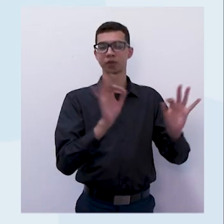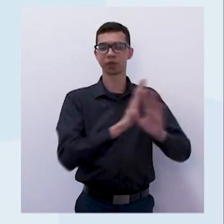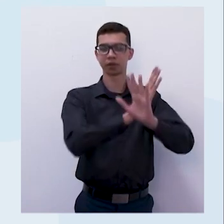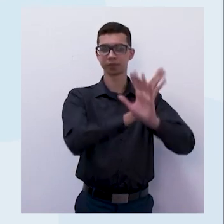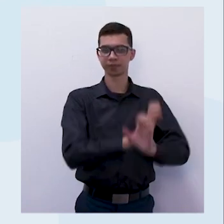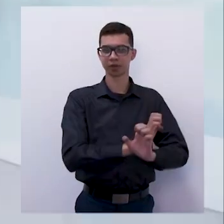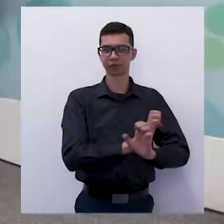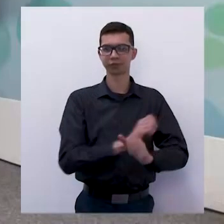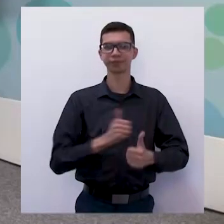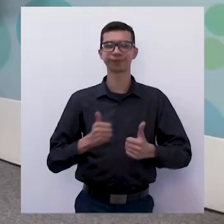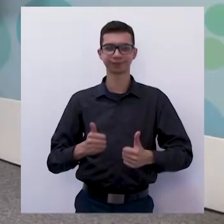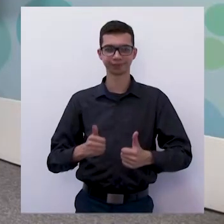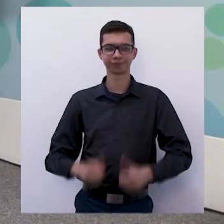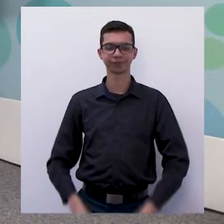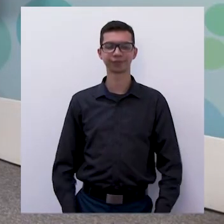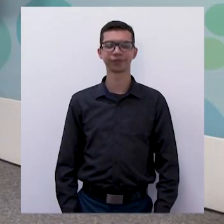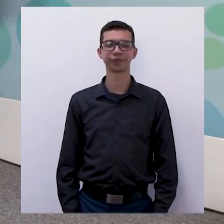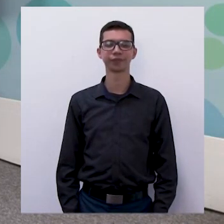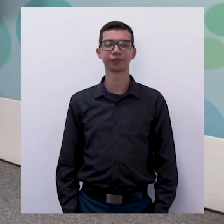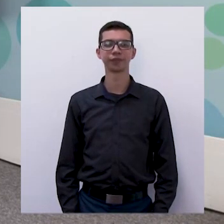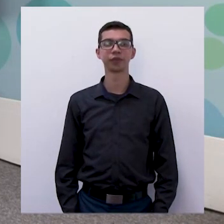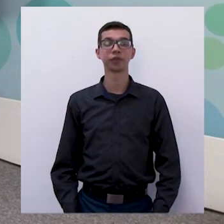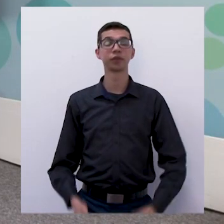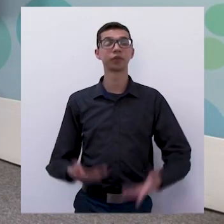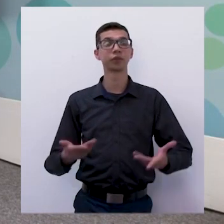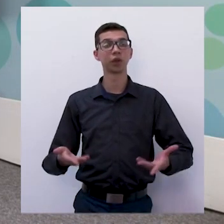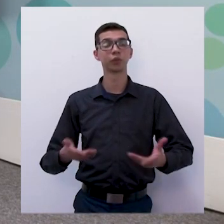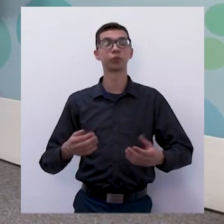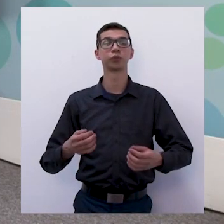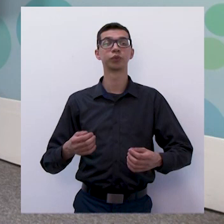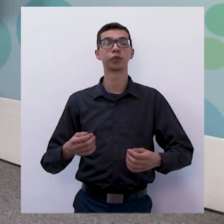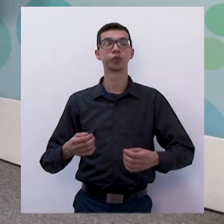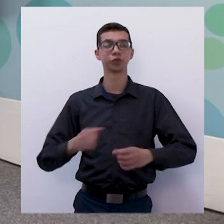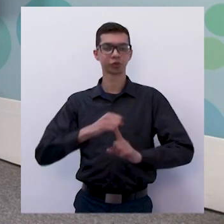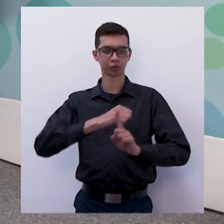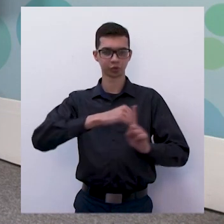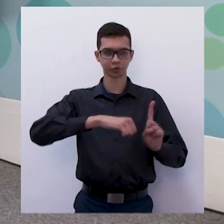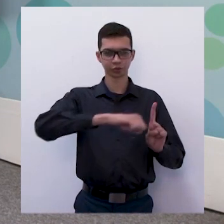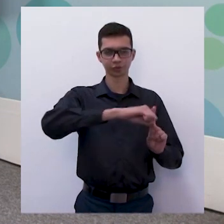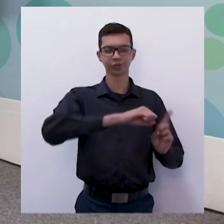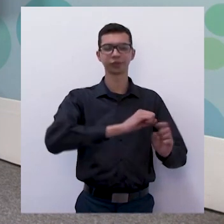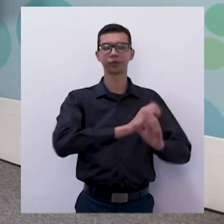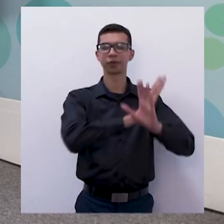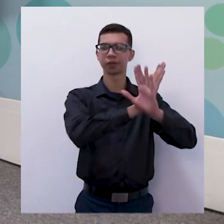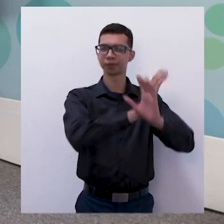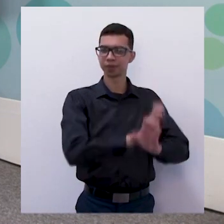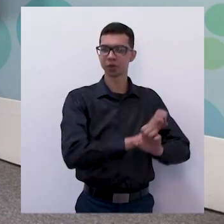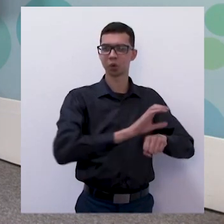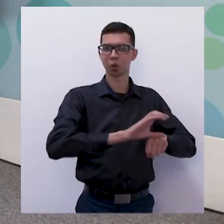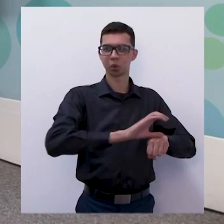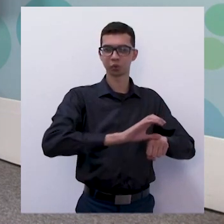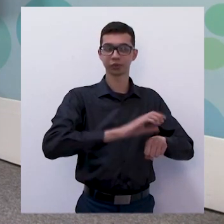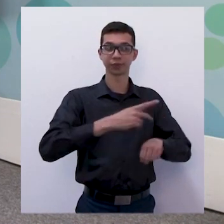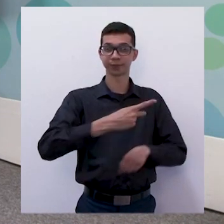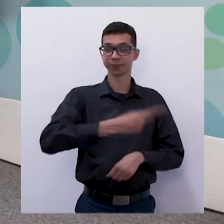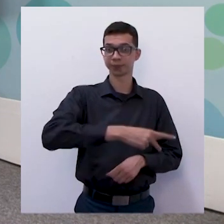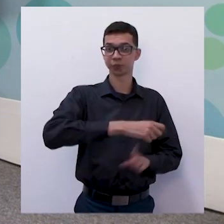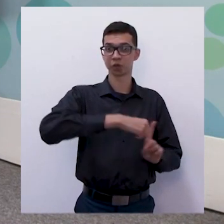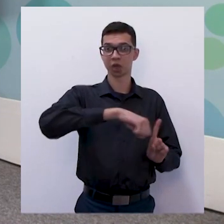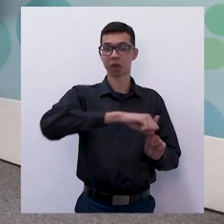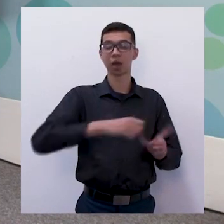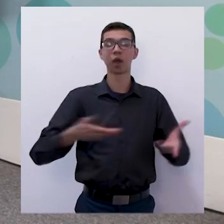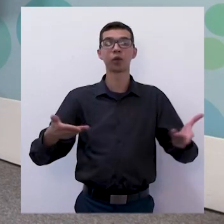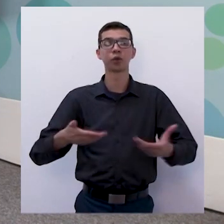espartanos aí. Tá? Então, essa era a constituição da sociedade espartana e agora a gente vai ver a constituição política,